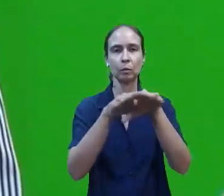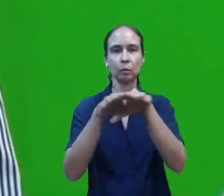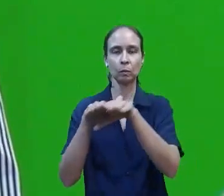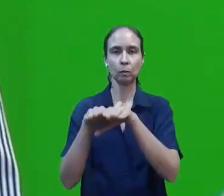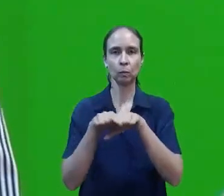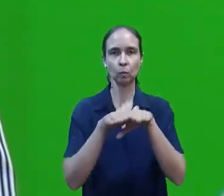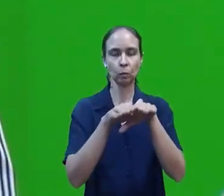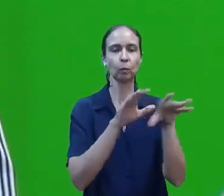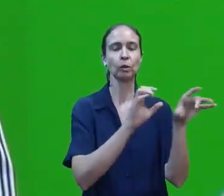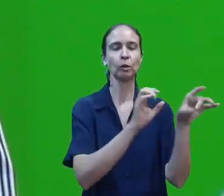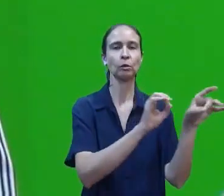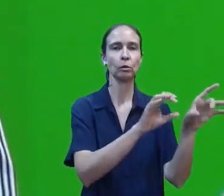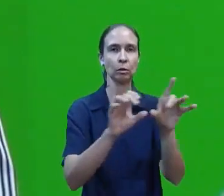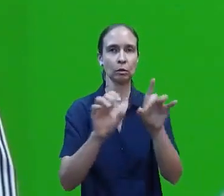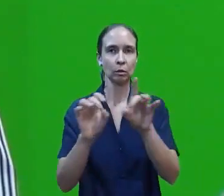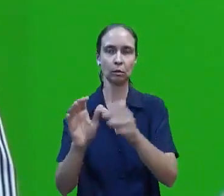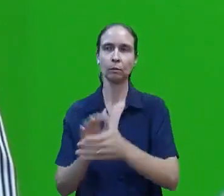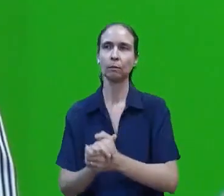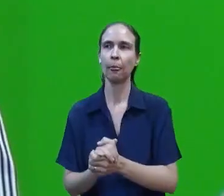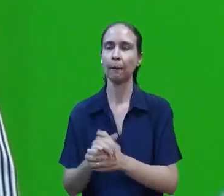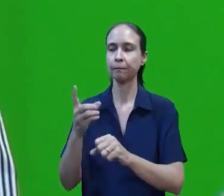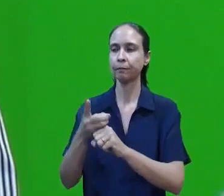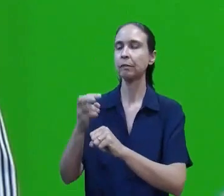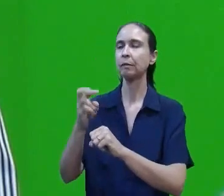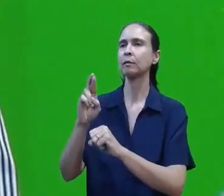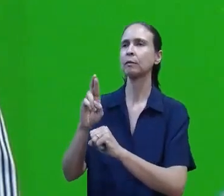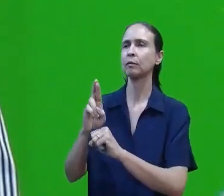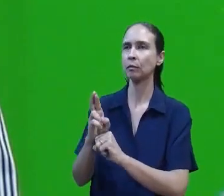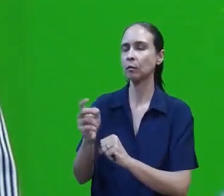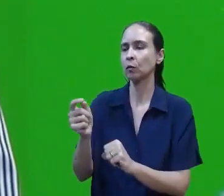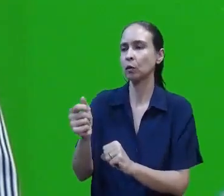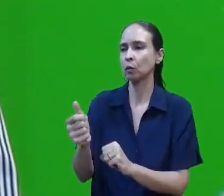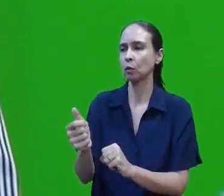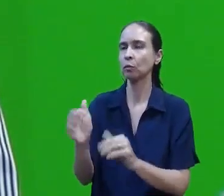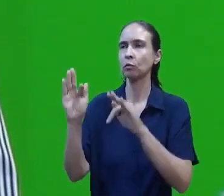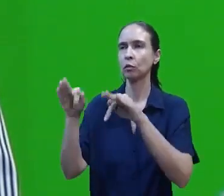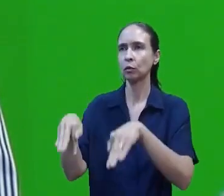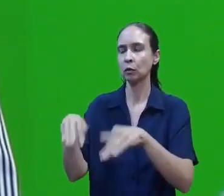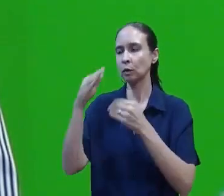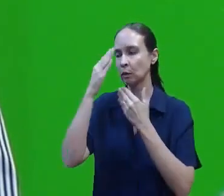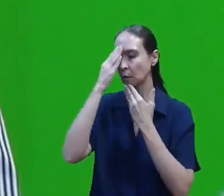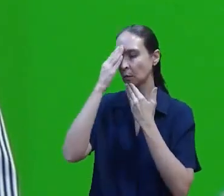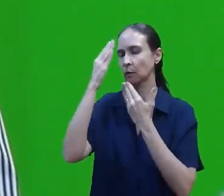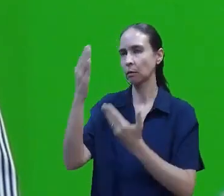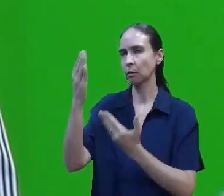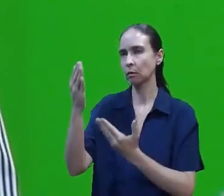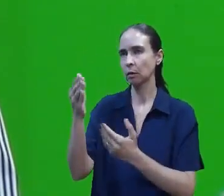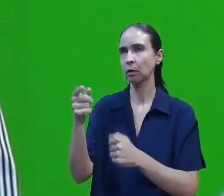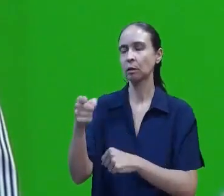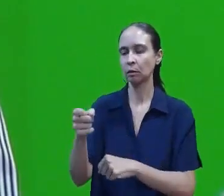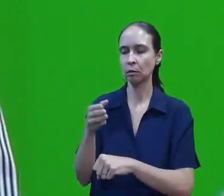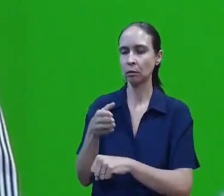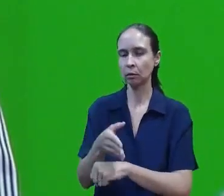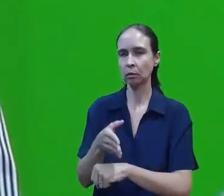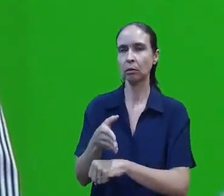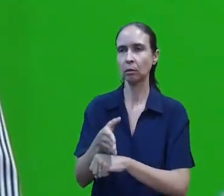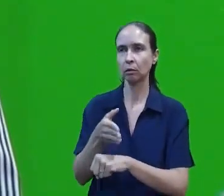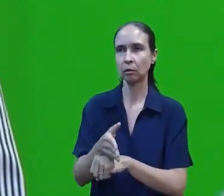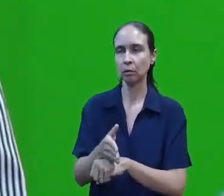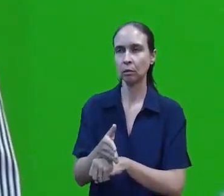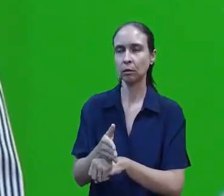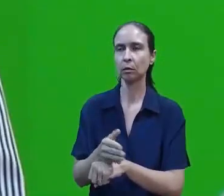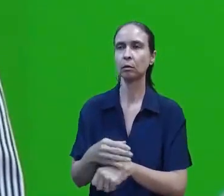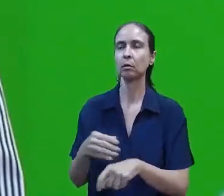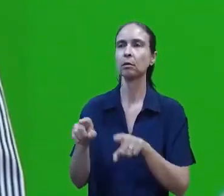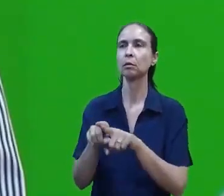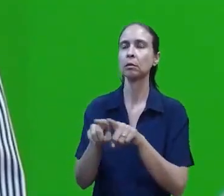Stotts, nós estamos chegando ao final, certo? Eu queria agradecer muito o senhor a sua participação e queria deixar